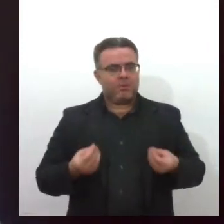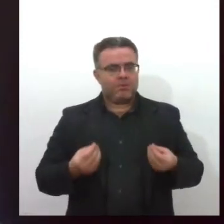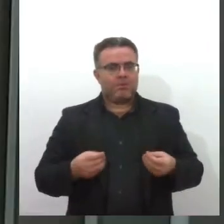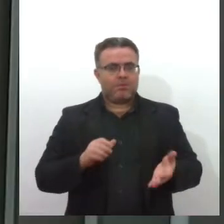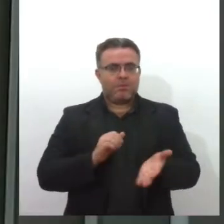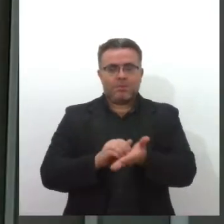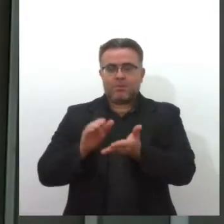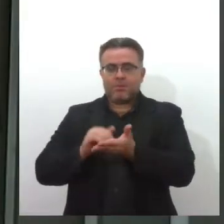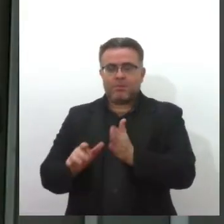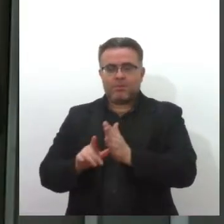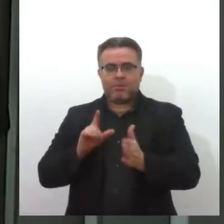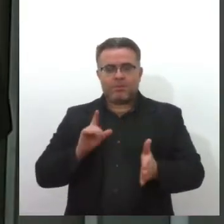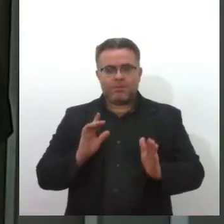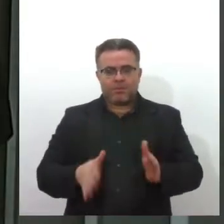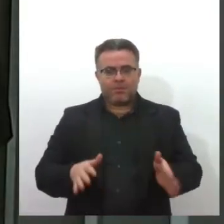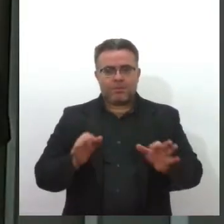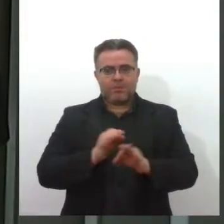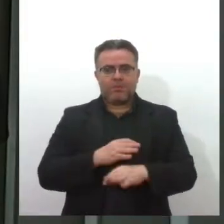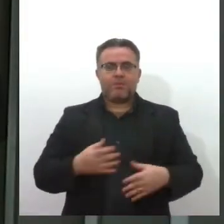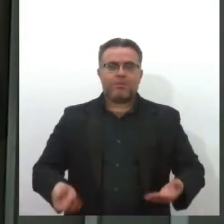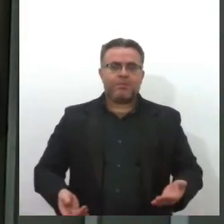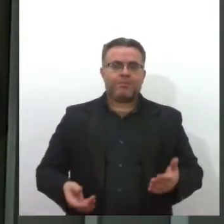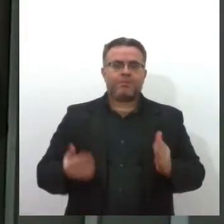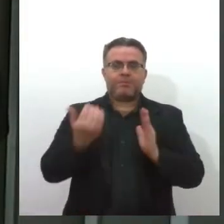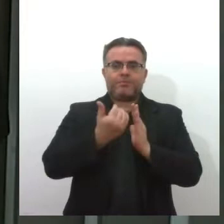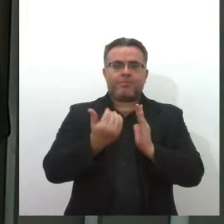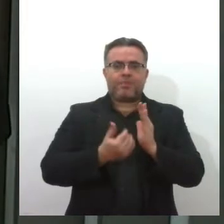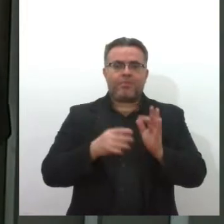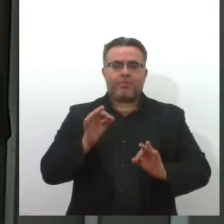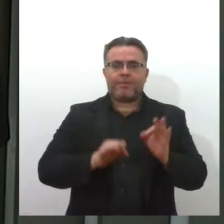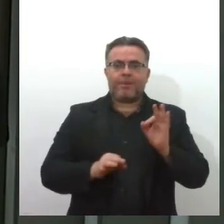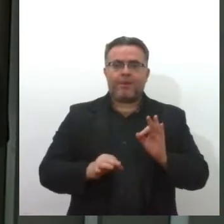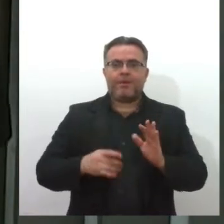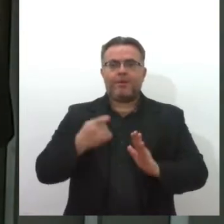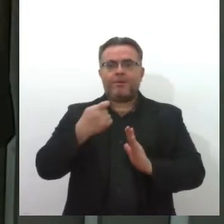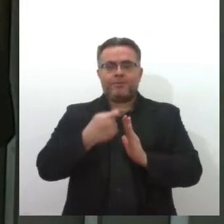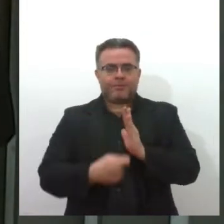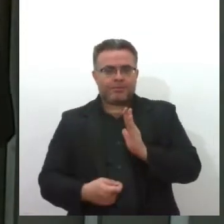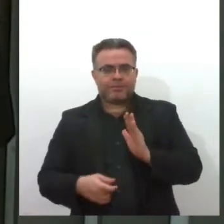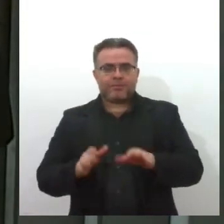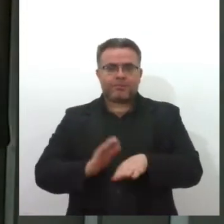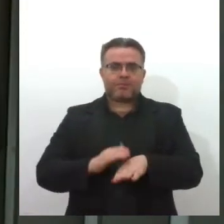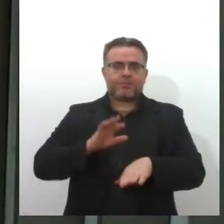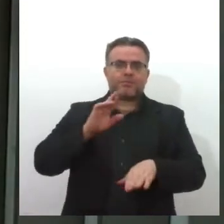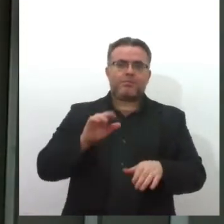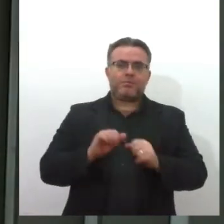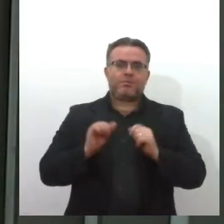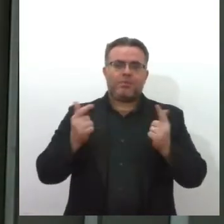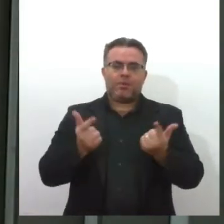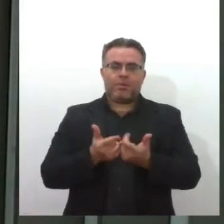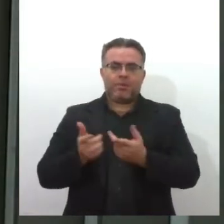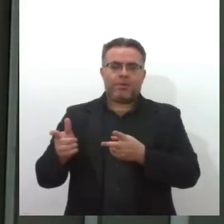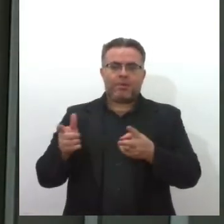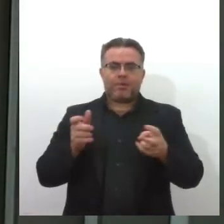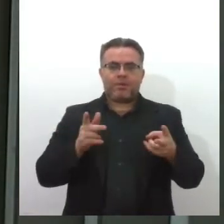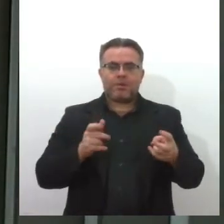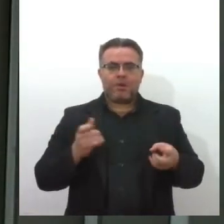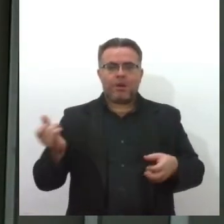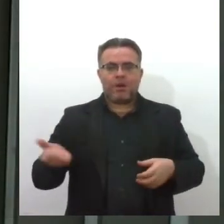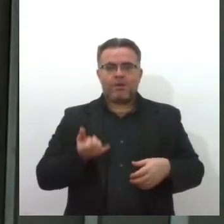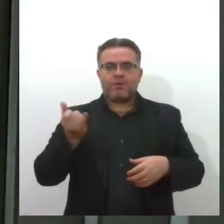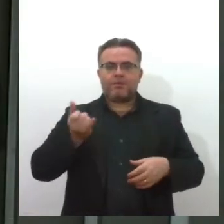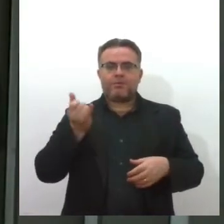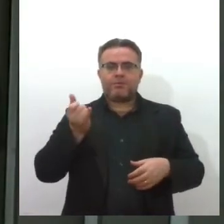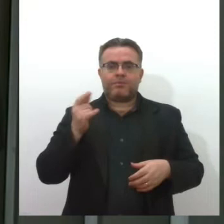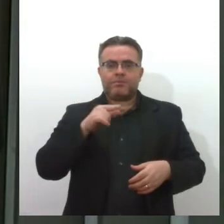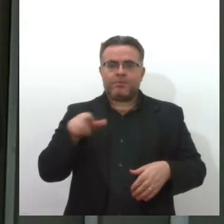história. Realmente o plano de desenvolvimento aqui criado pela Lesley, a gente que acompanha, faz matéria, a gente percebe a grandiosidade dessa